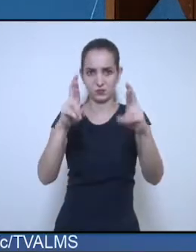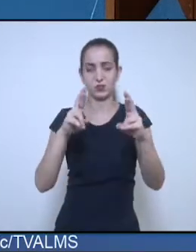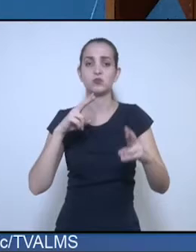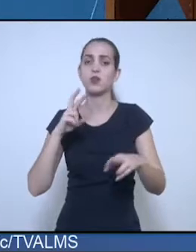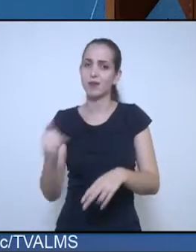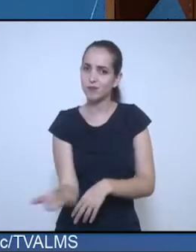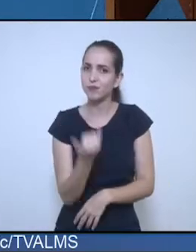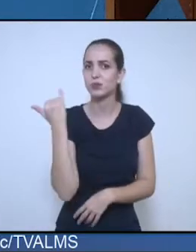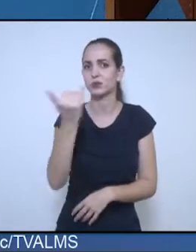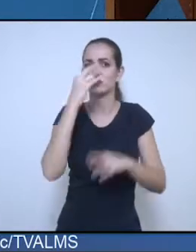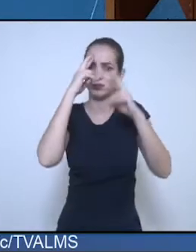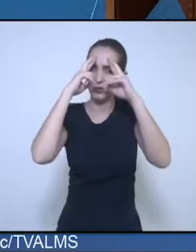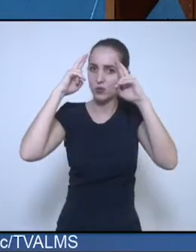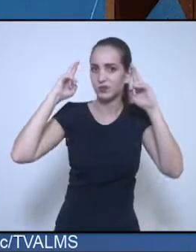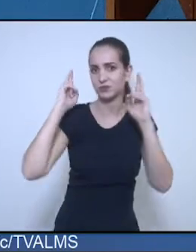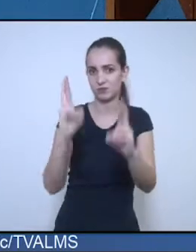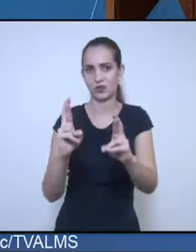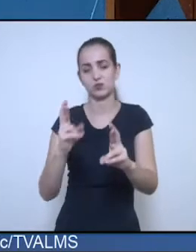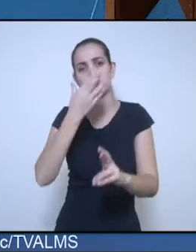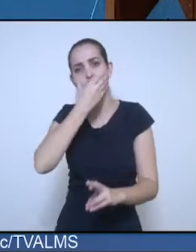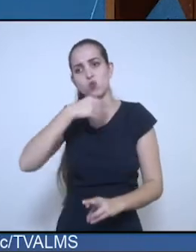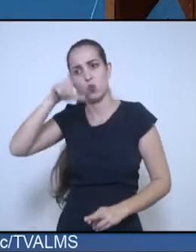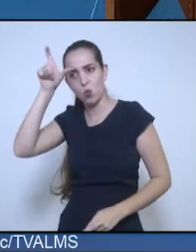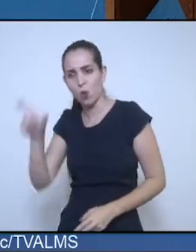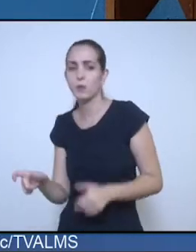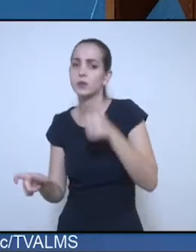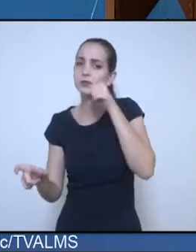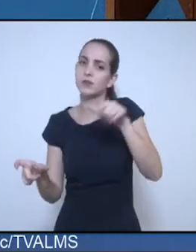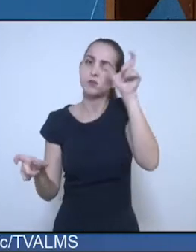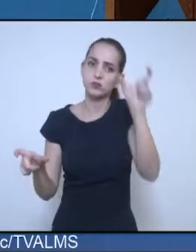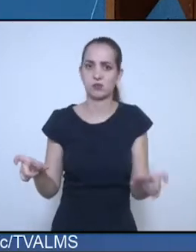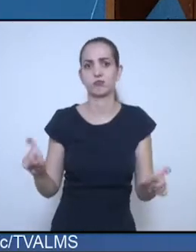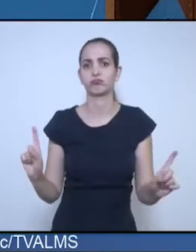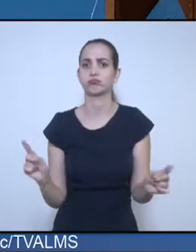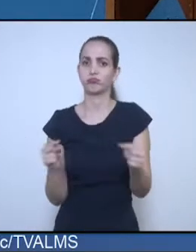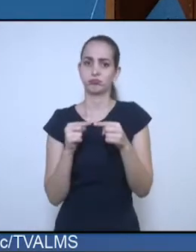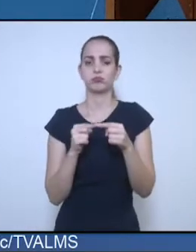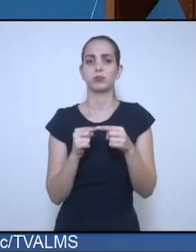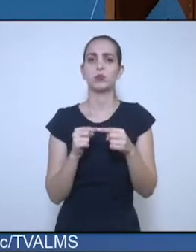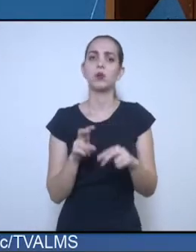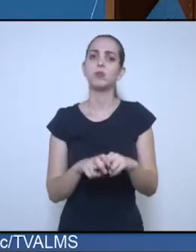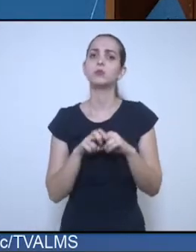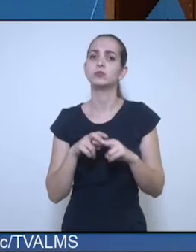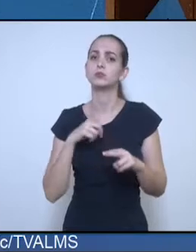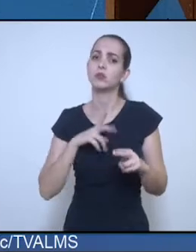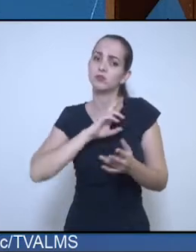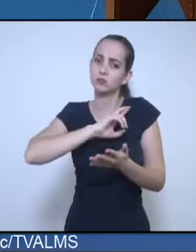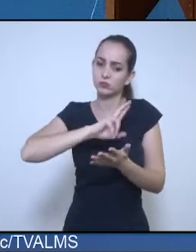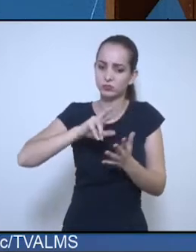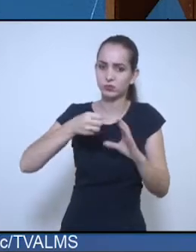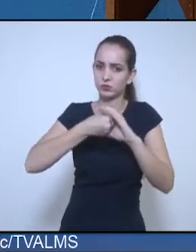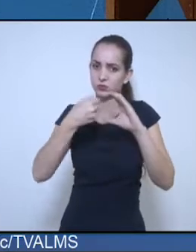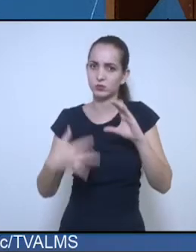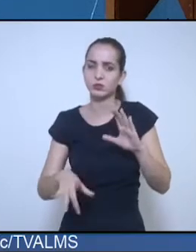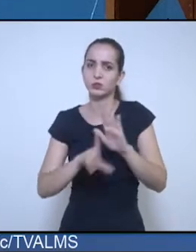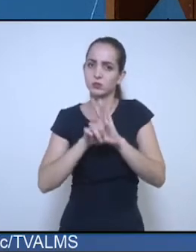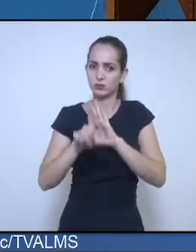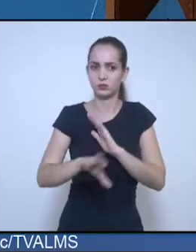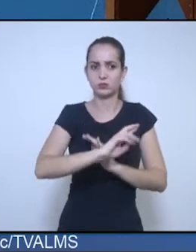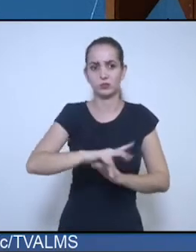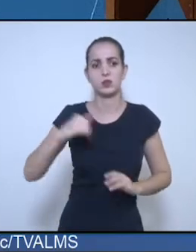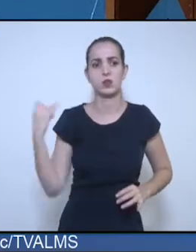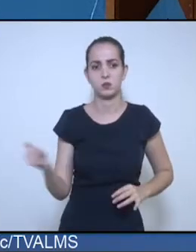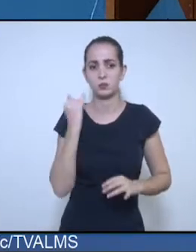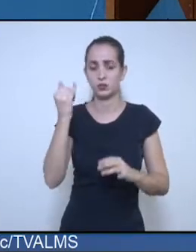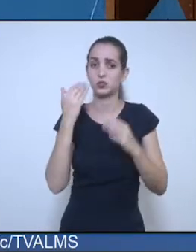o respeito do homem à mulher, assim como da mulher ao homem. Eu penso que, além do aspecto legislativo, e é importante acentuar que Mato